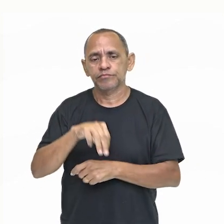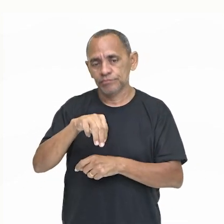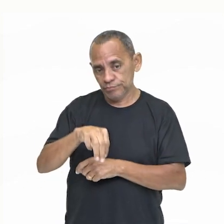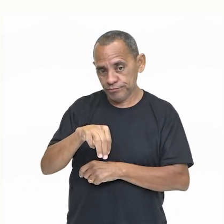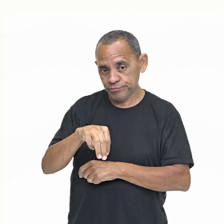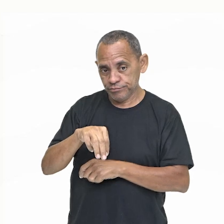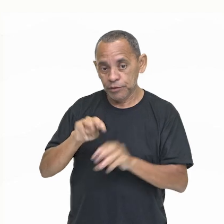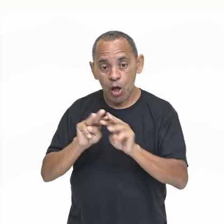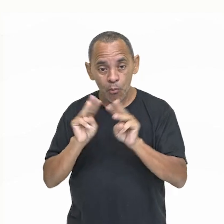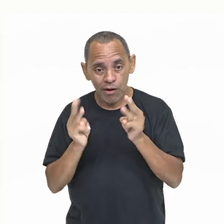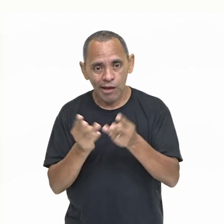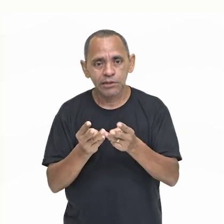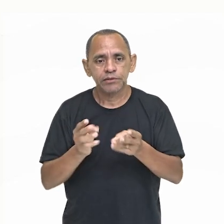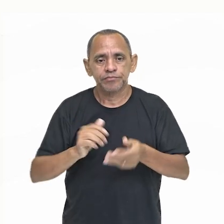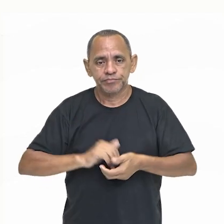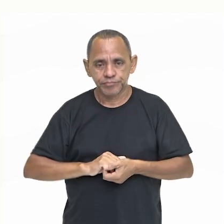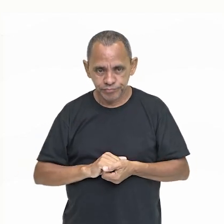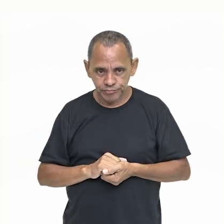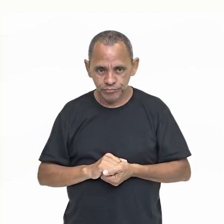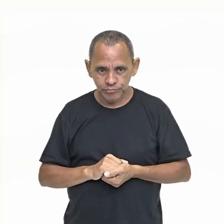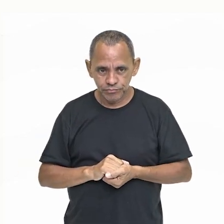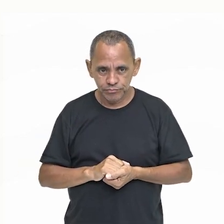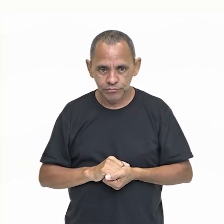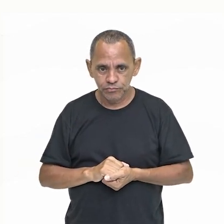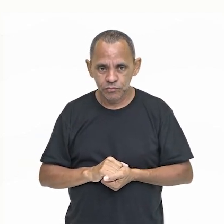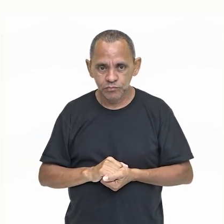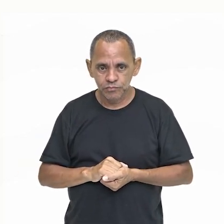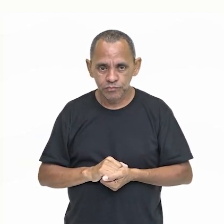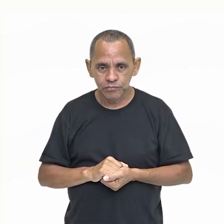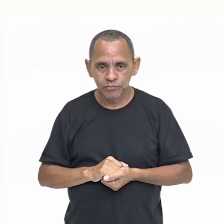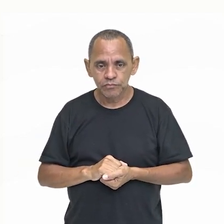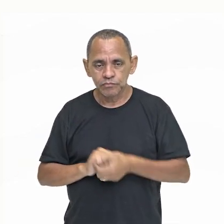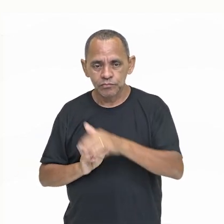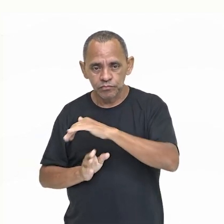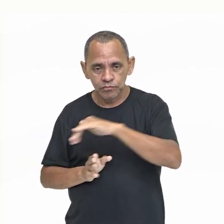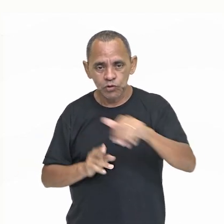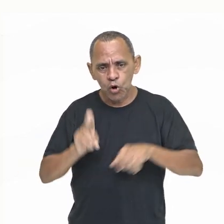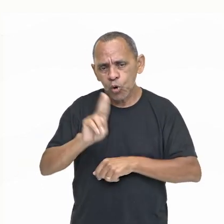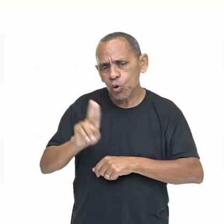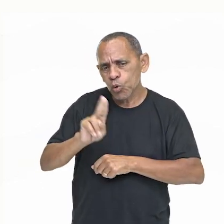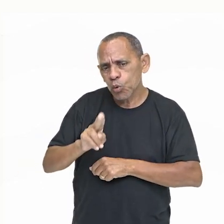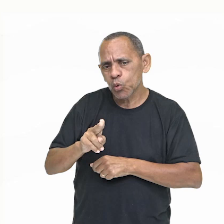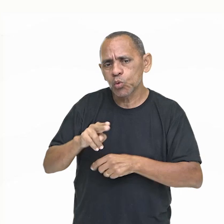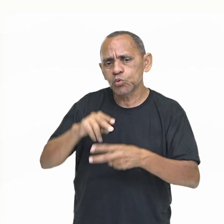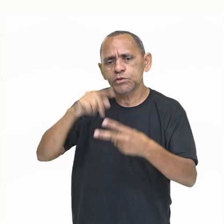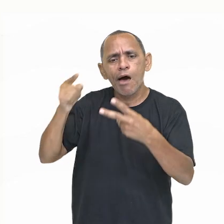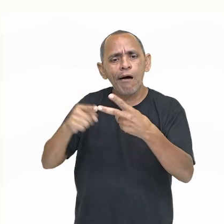encontrar o valor da massa, eu vou aplicar a segunda lei. E qual é a segunda lei?